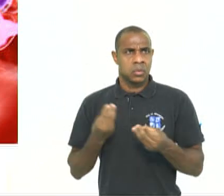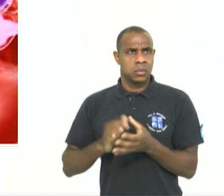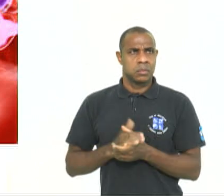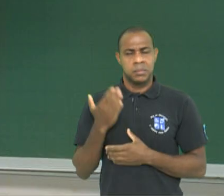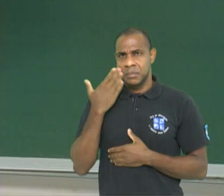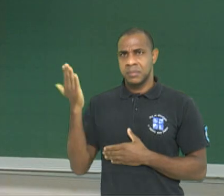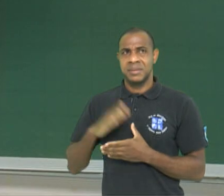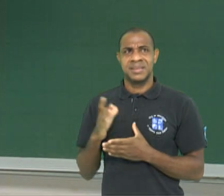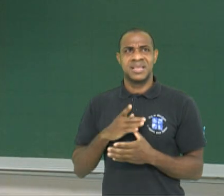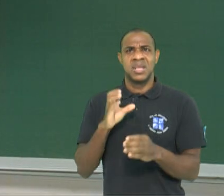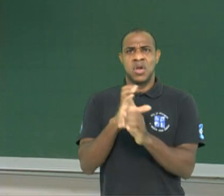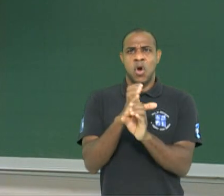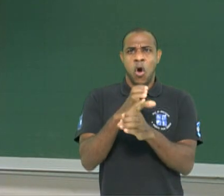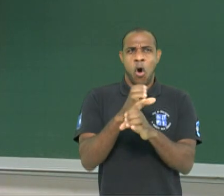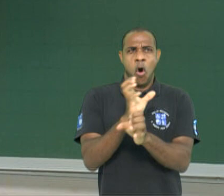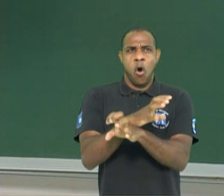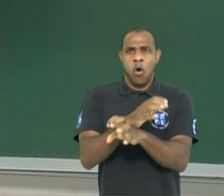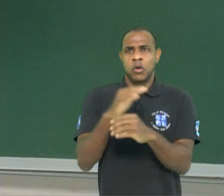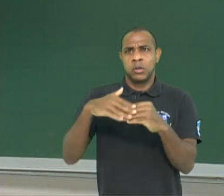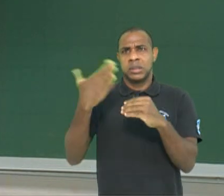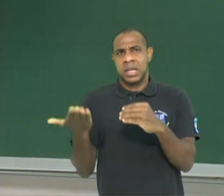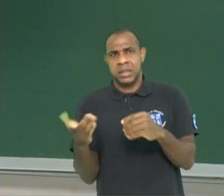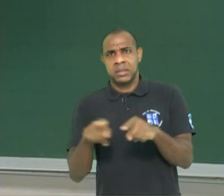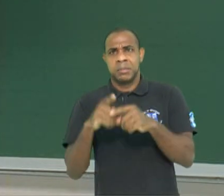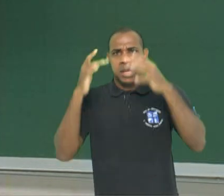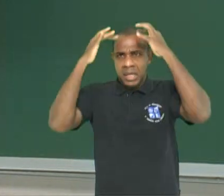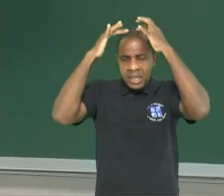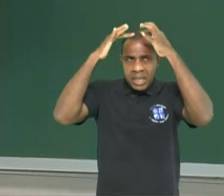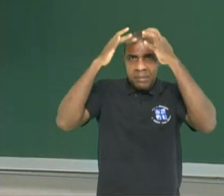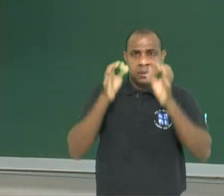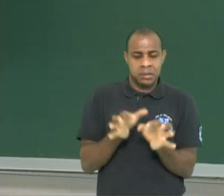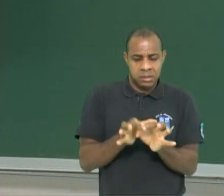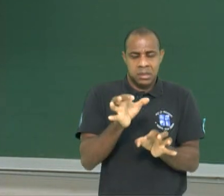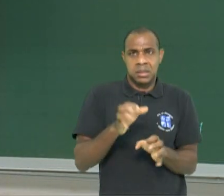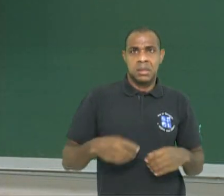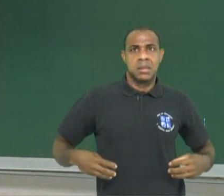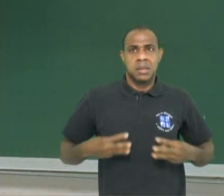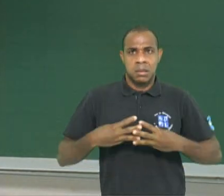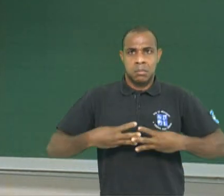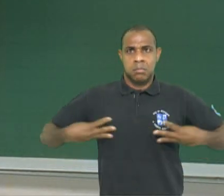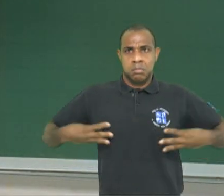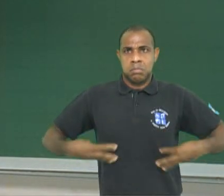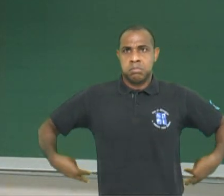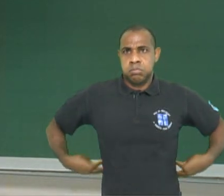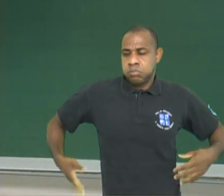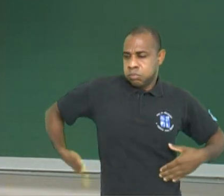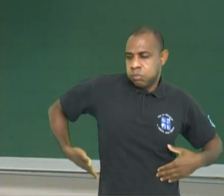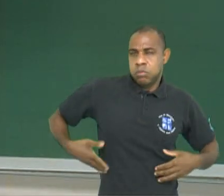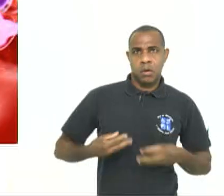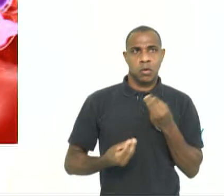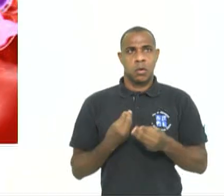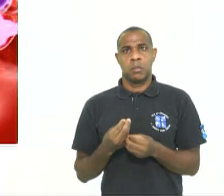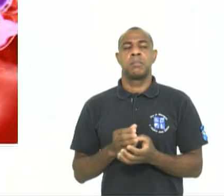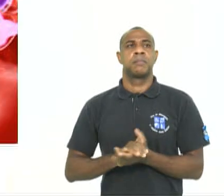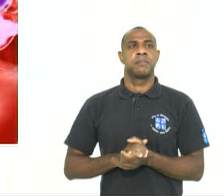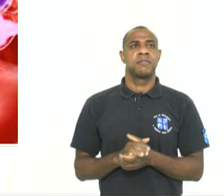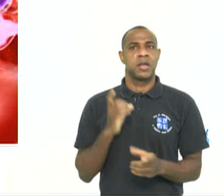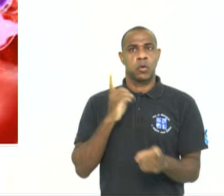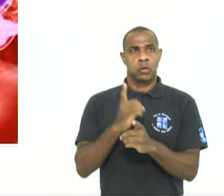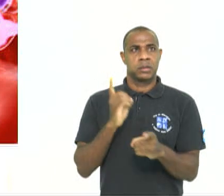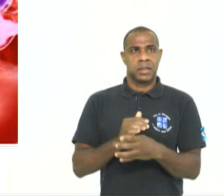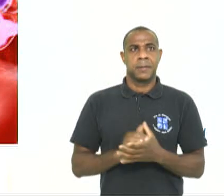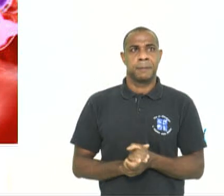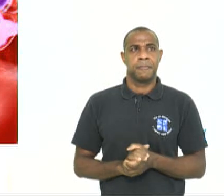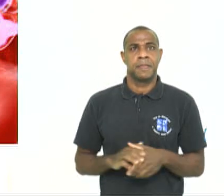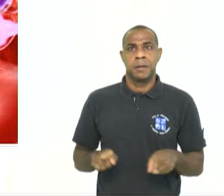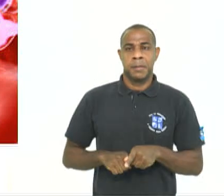Nos ossos chatos, como o externo e o crânio, nas costelas, nas vértebras, no osso do quadril, ali que você vai encontrar, né?